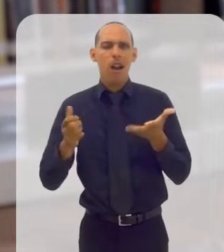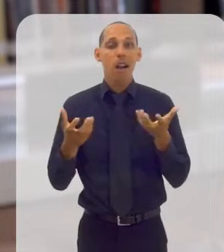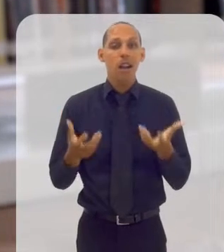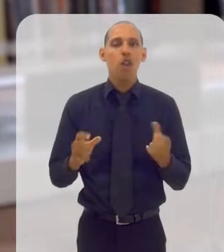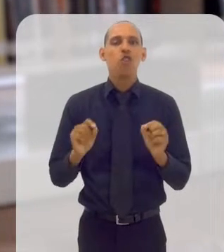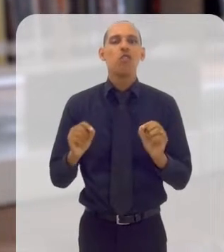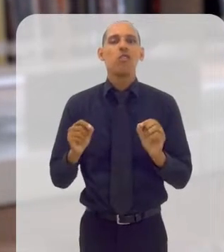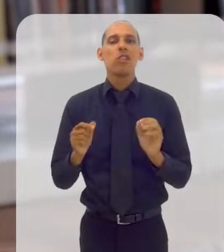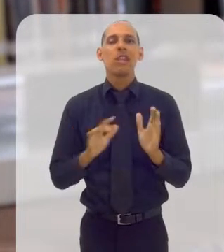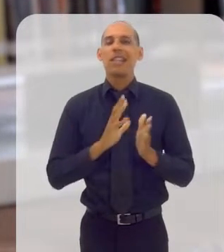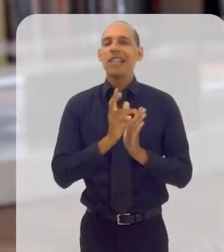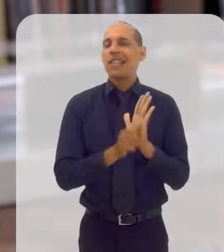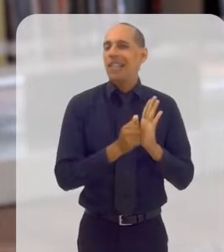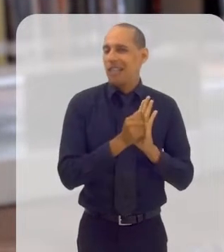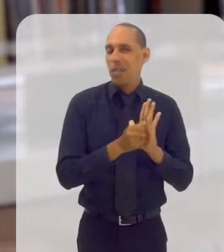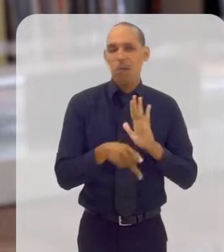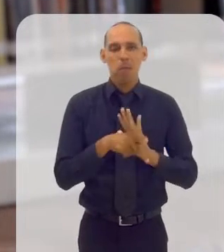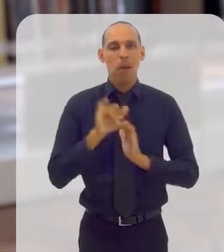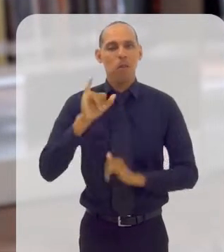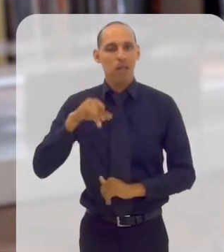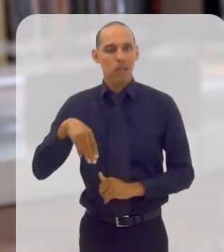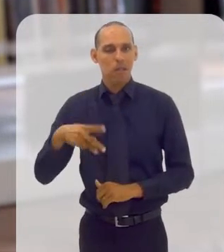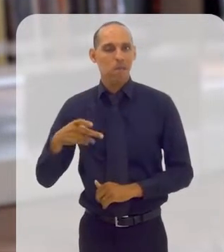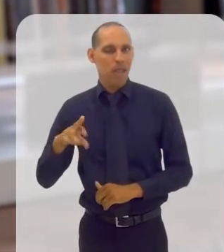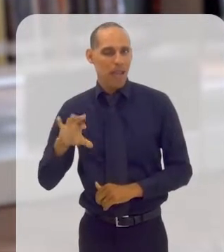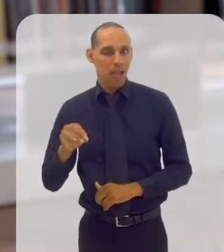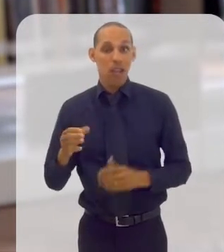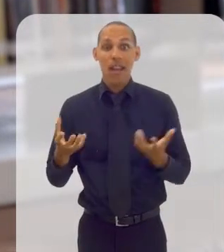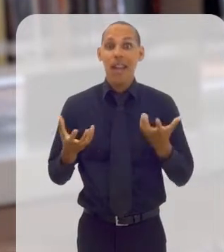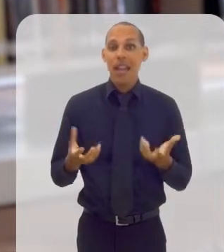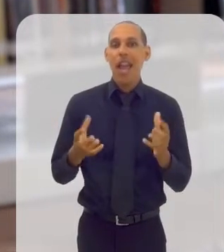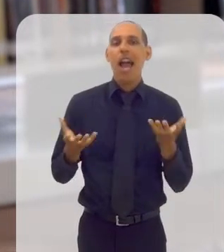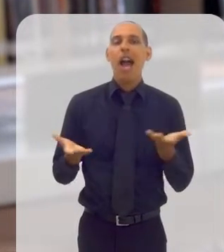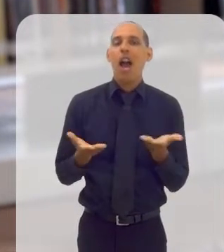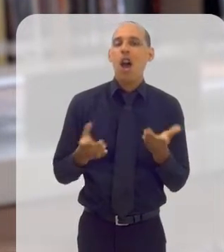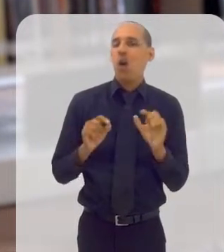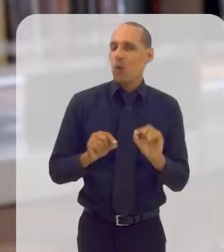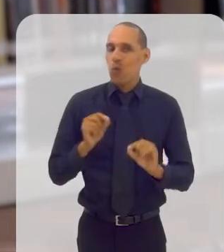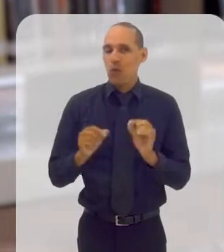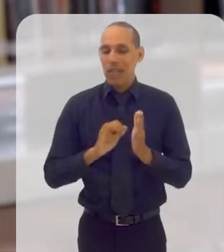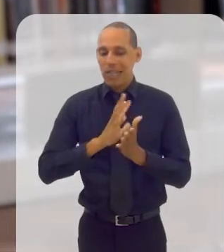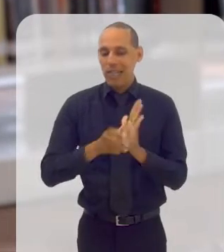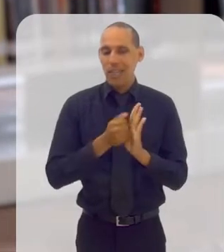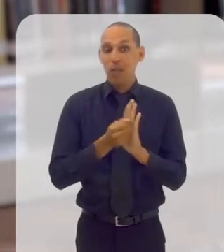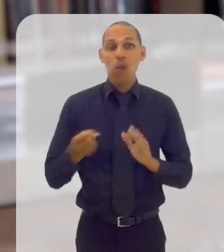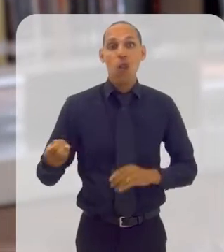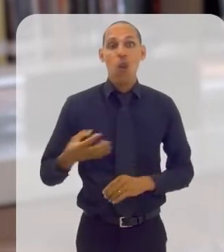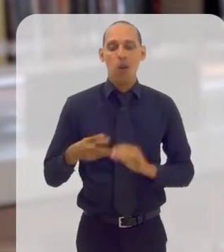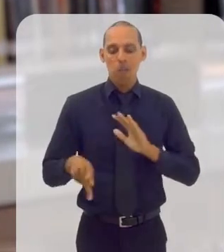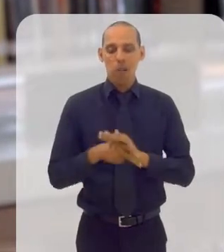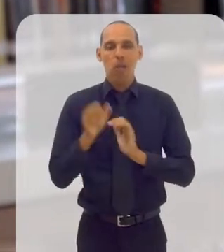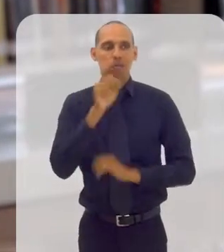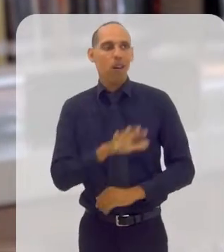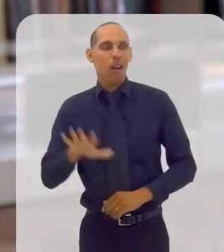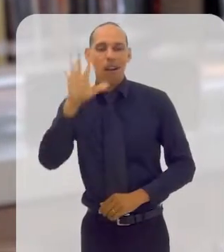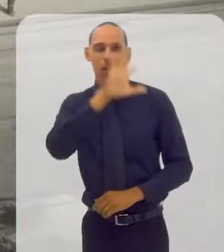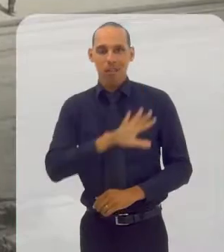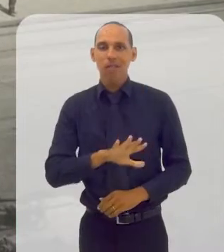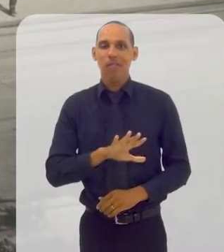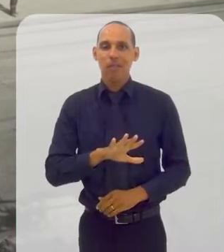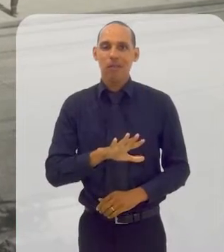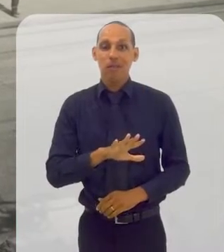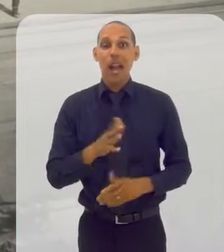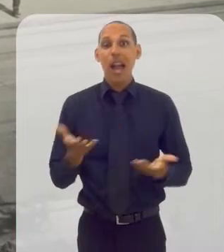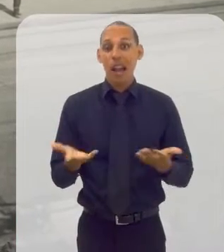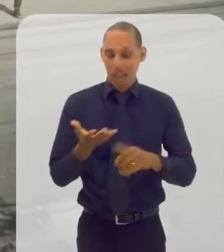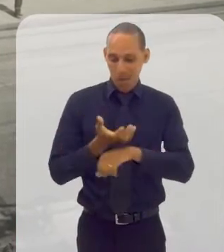os símbolos do Império. Queriam criar novos símbolos nacionais, ressignificar a identidade nacional.